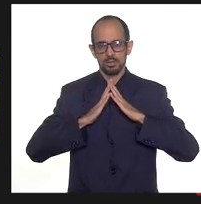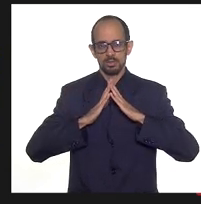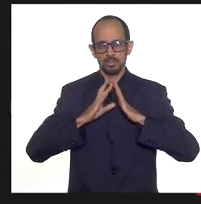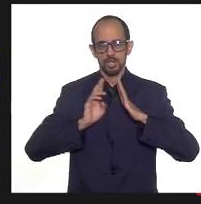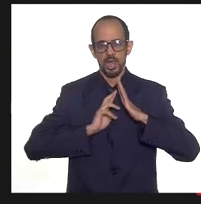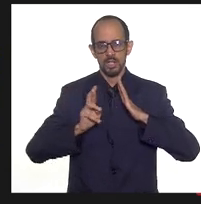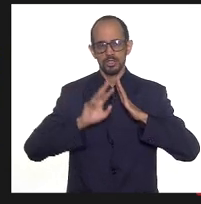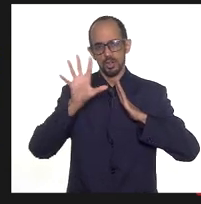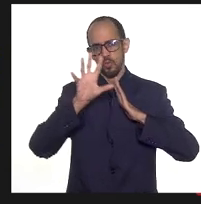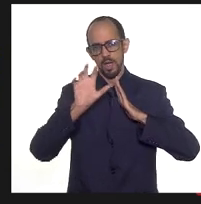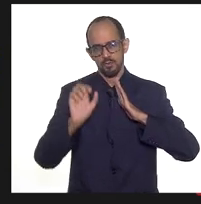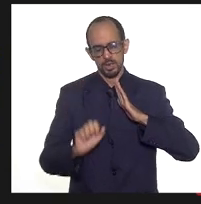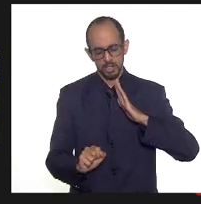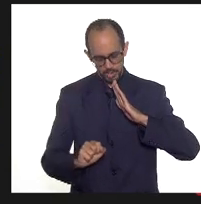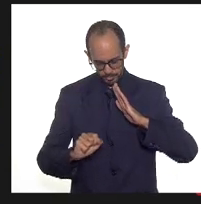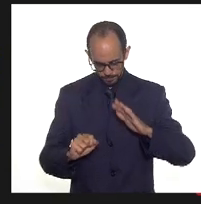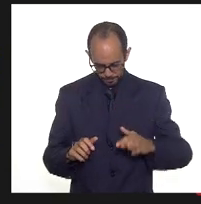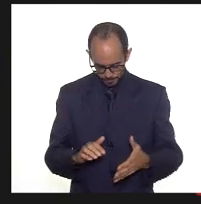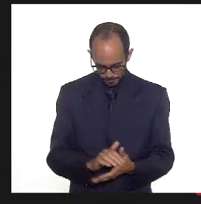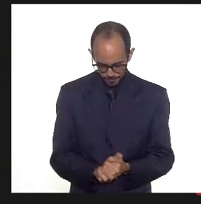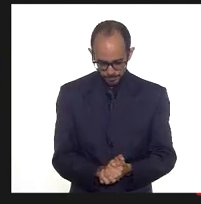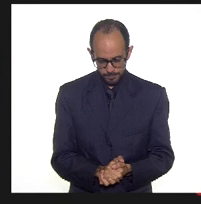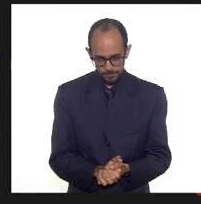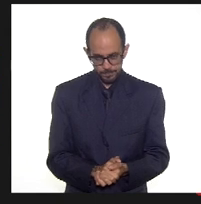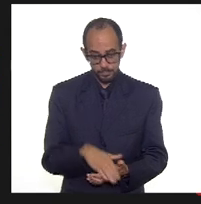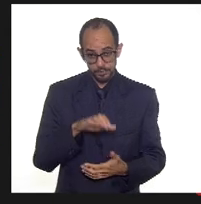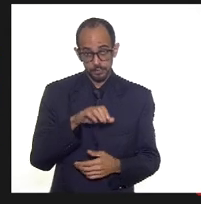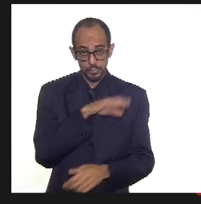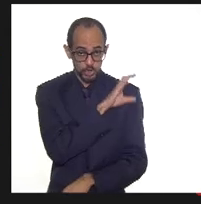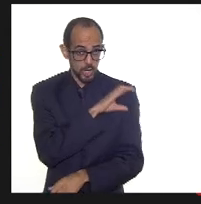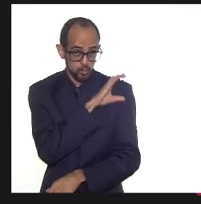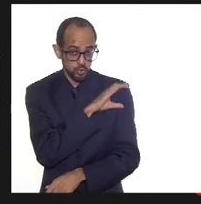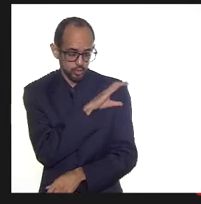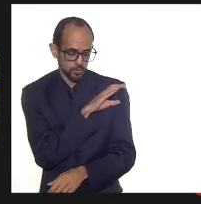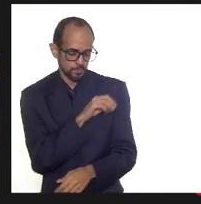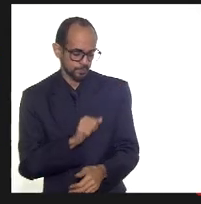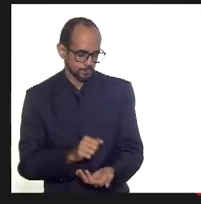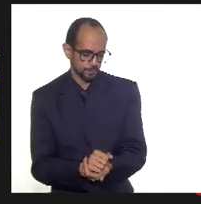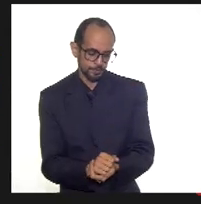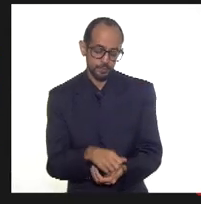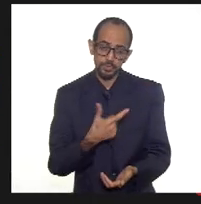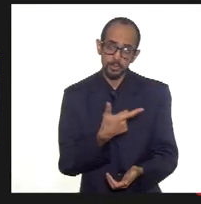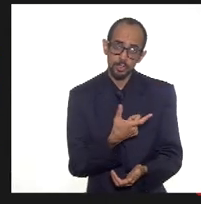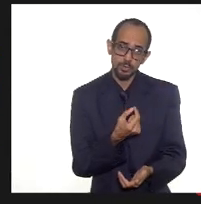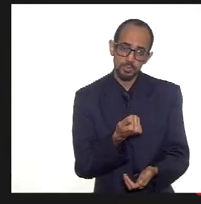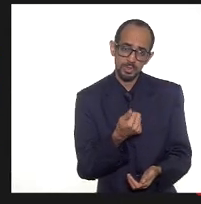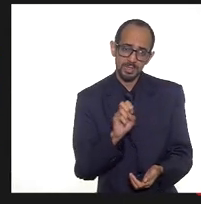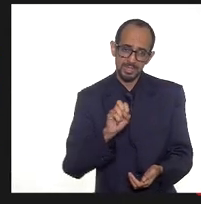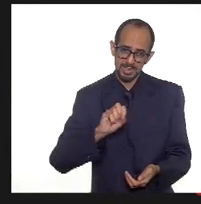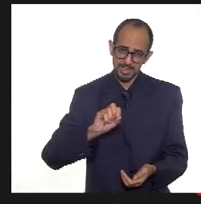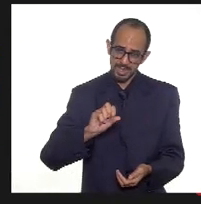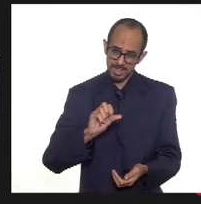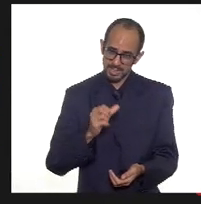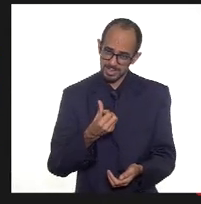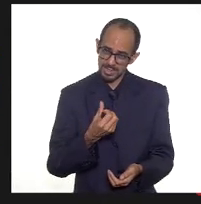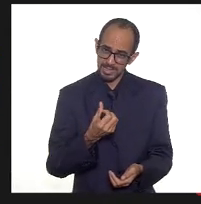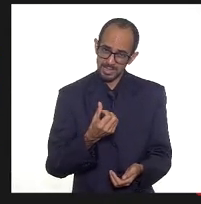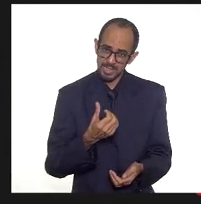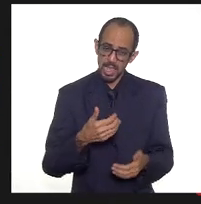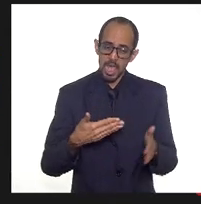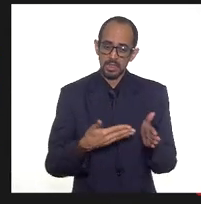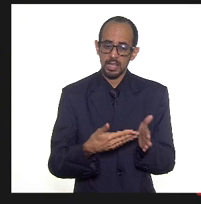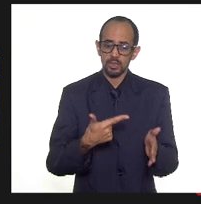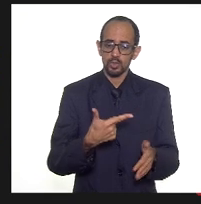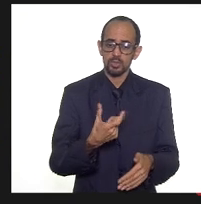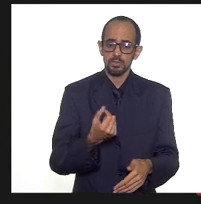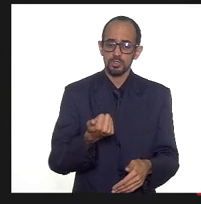religião afro-brasileira de Campos. Então, entre 2016 e 2019, ocorreram 2 assassinatos